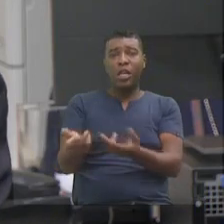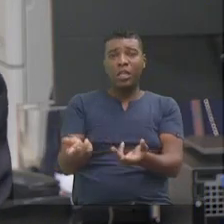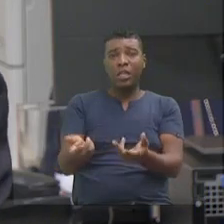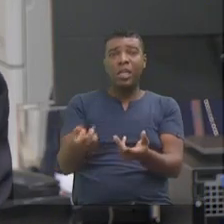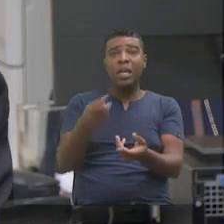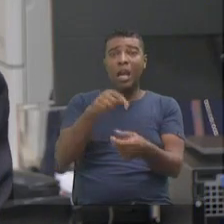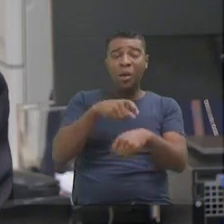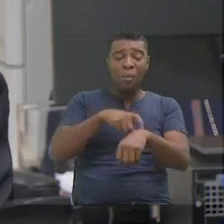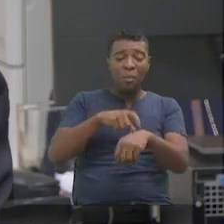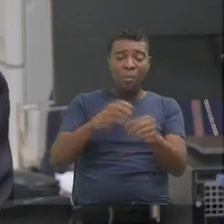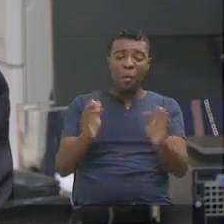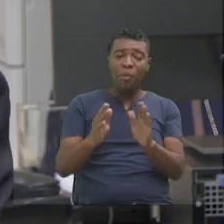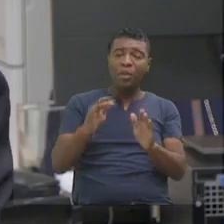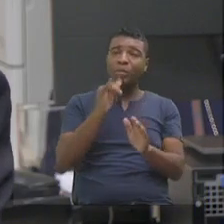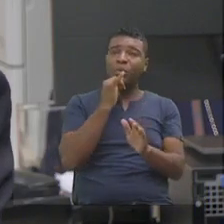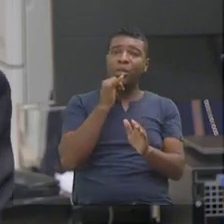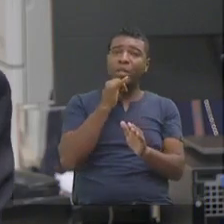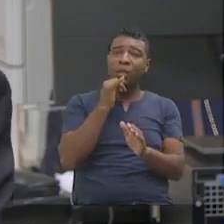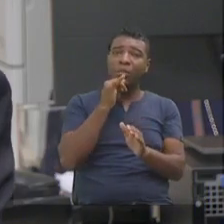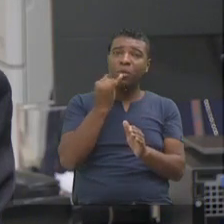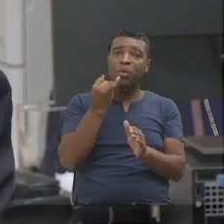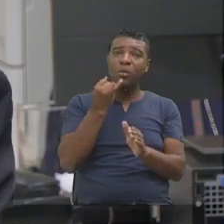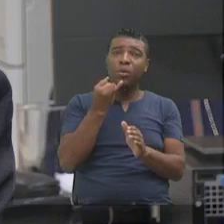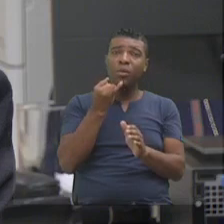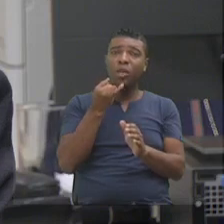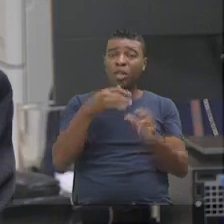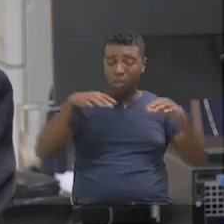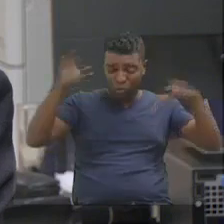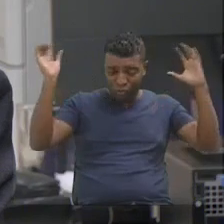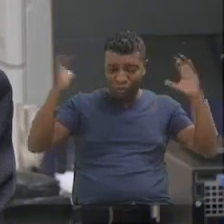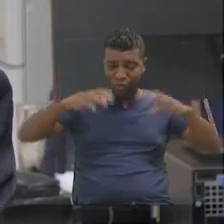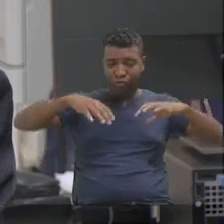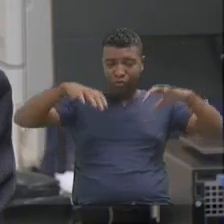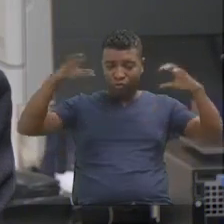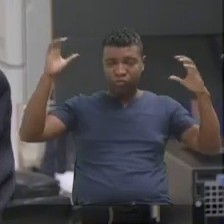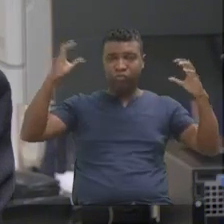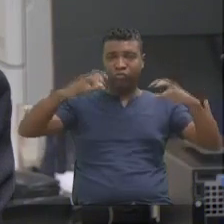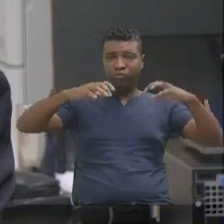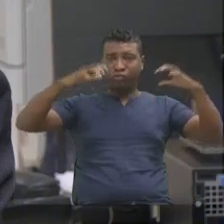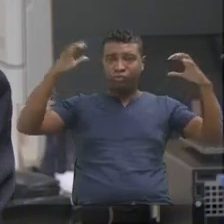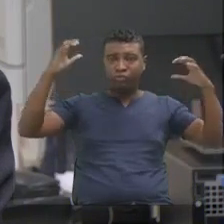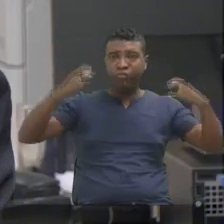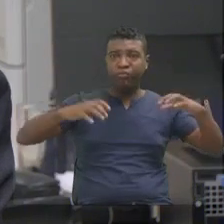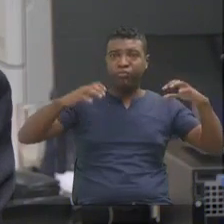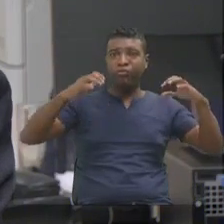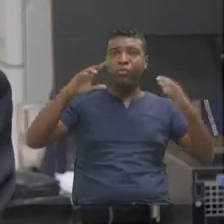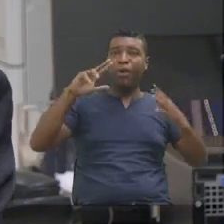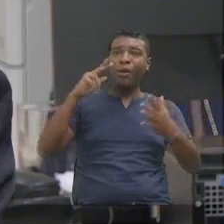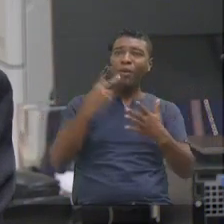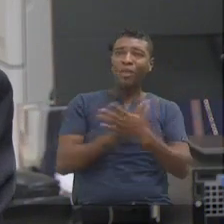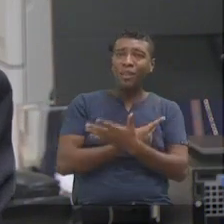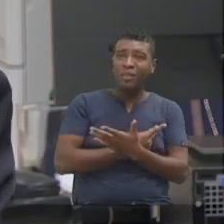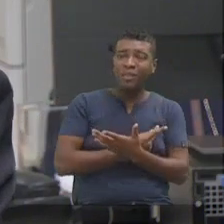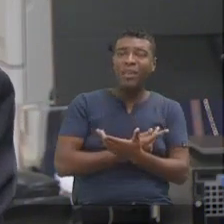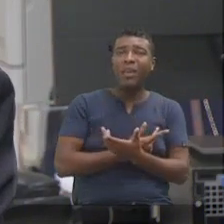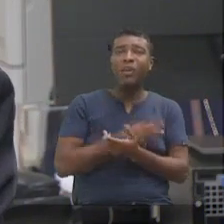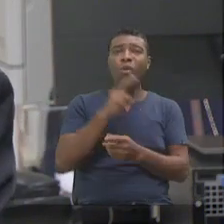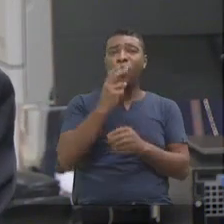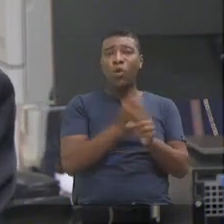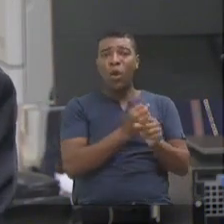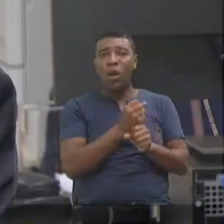foi o índice de chuva na nossa região foi demais em alguns momentos dois anos